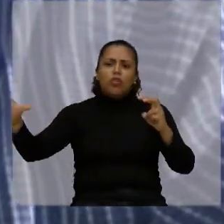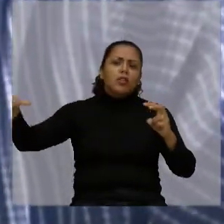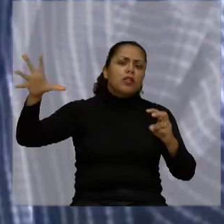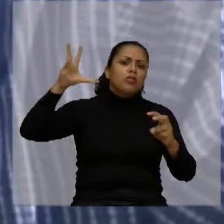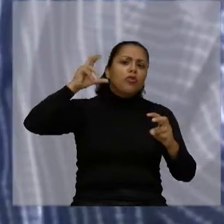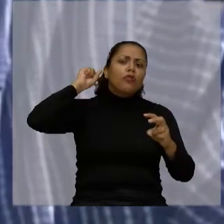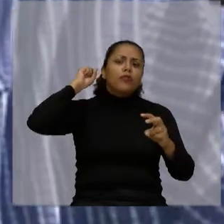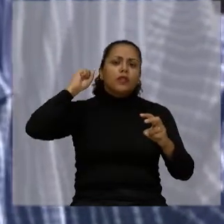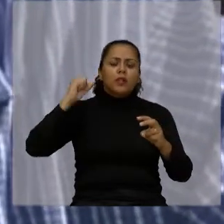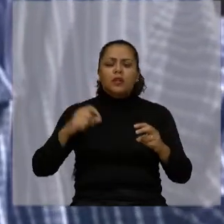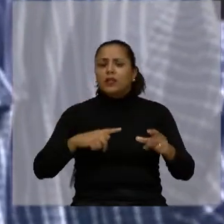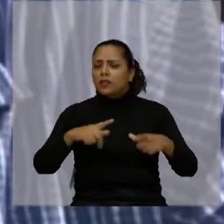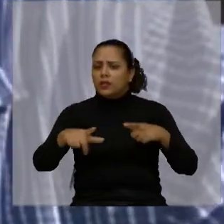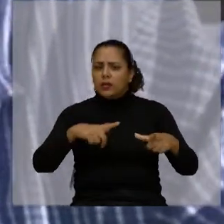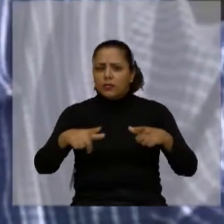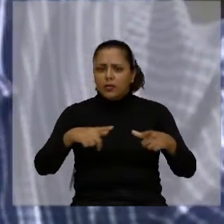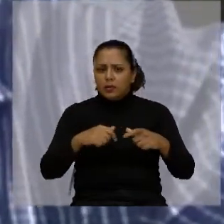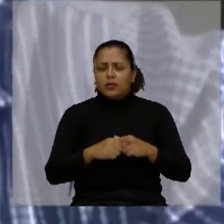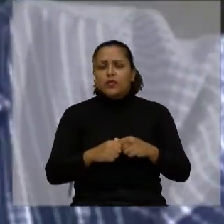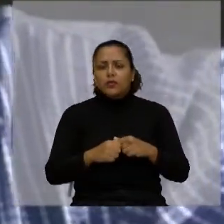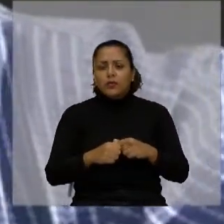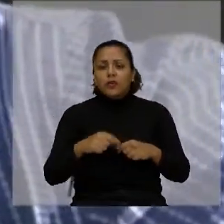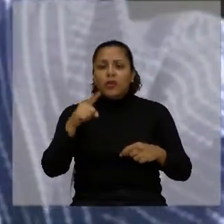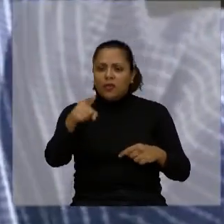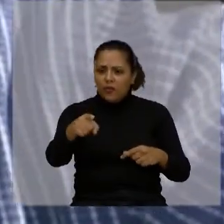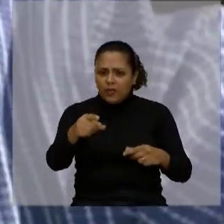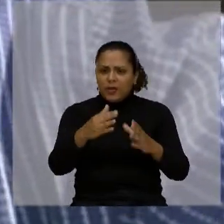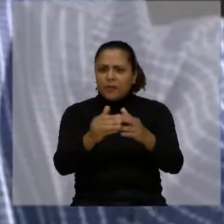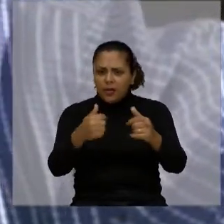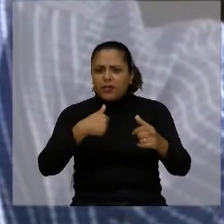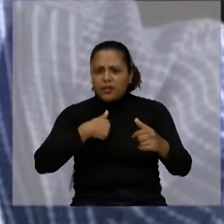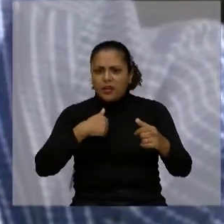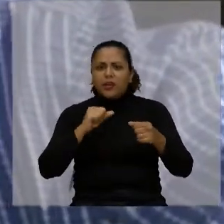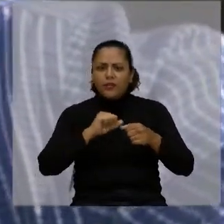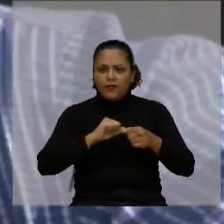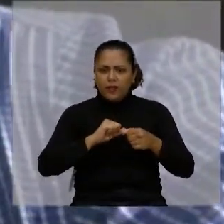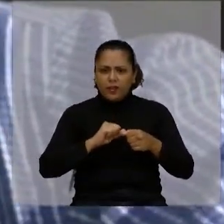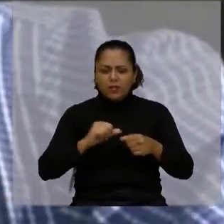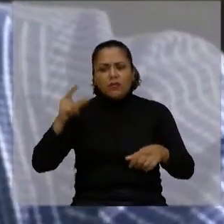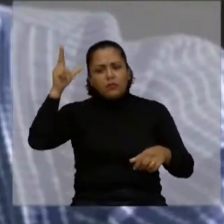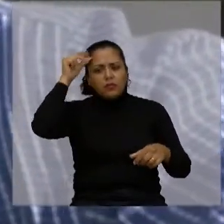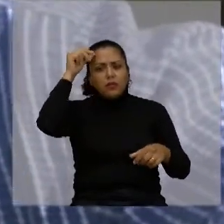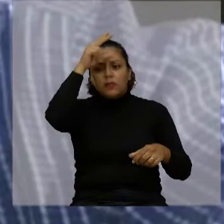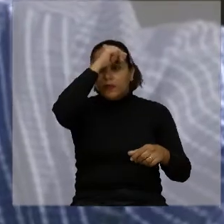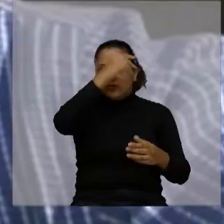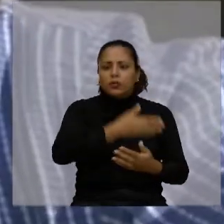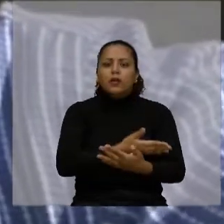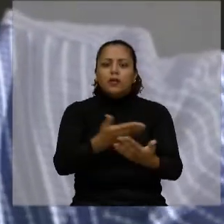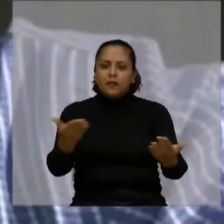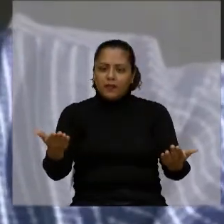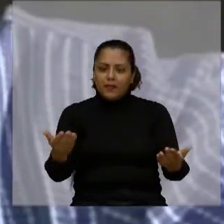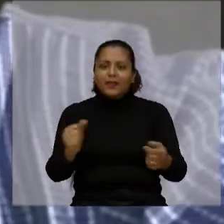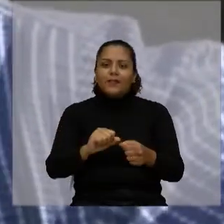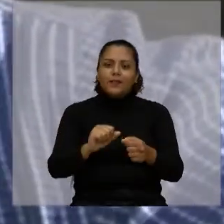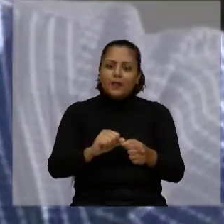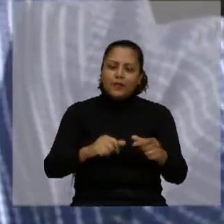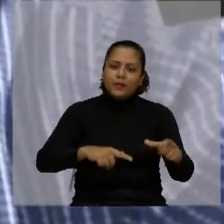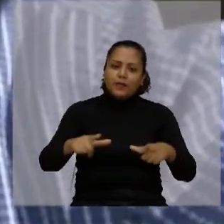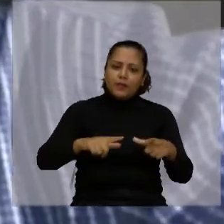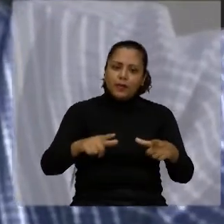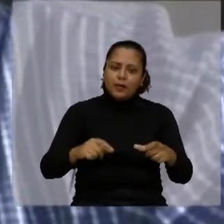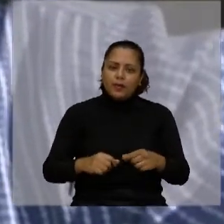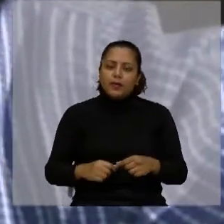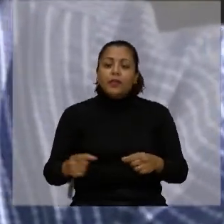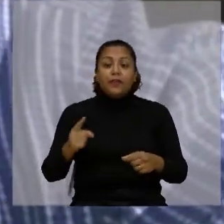trabalho. Você cobra o Roberto Chagas cobra o setor responsável na Prefeitura, e eles vêm, executa, a gente volta